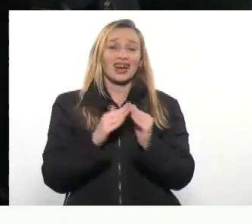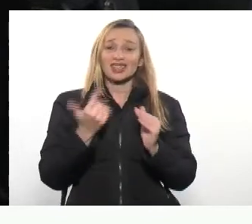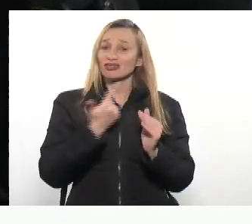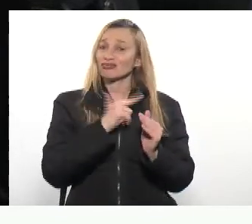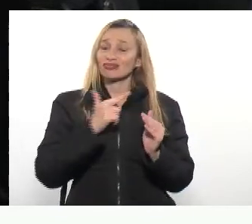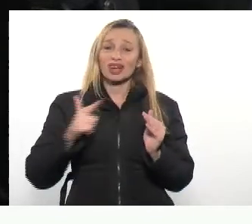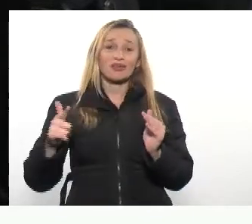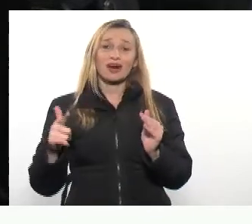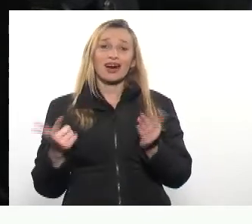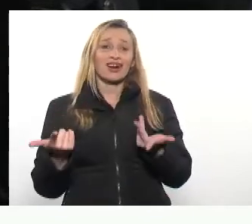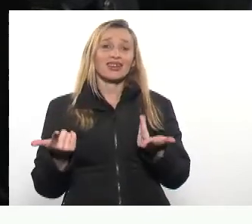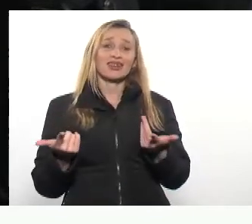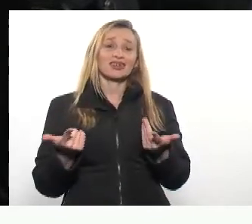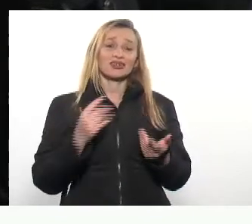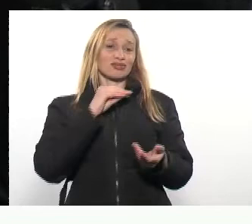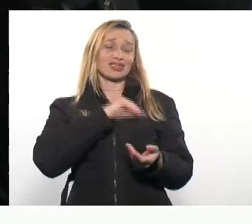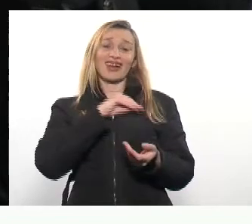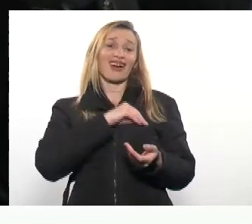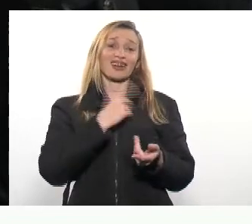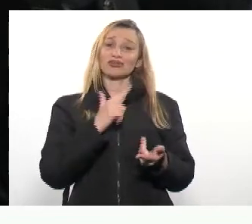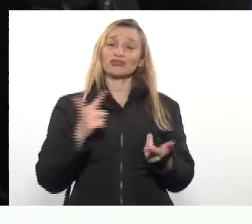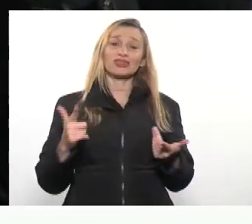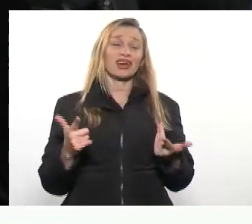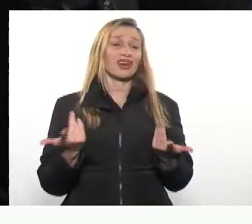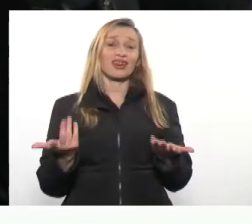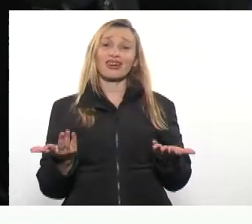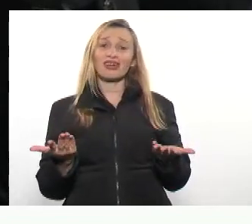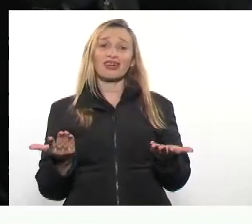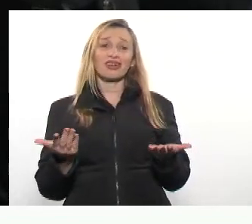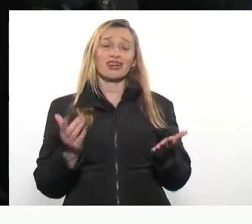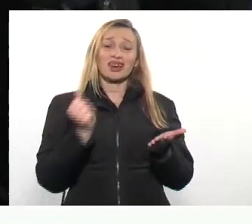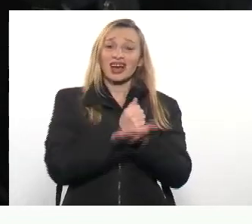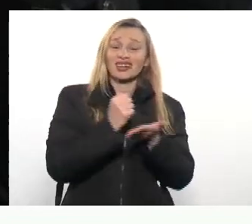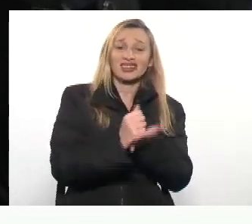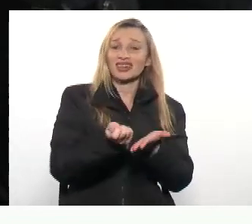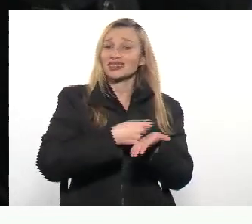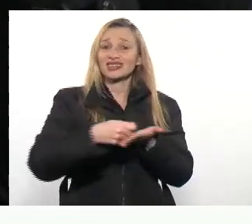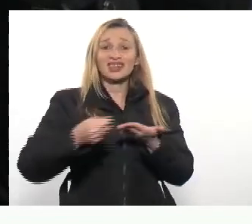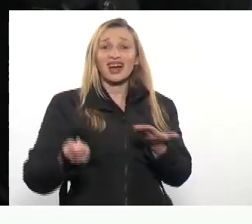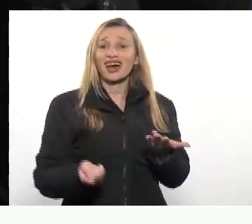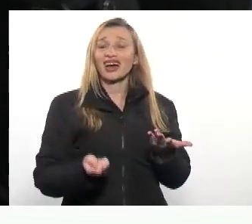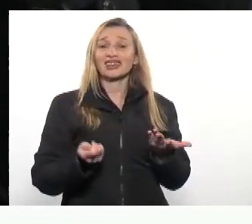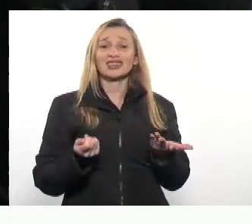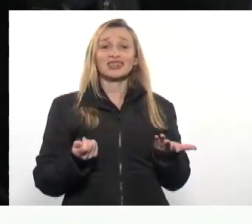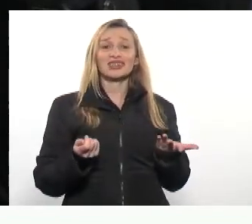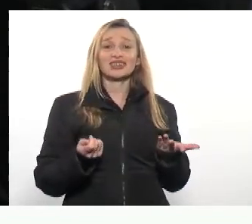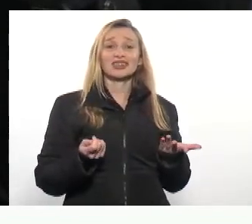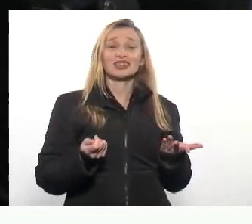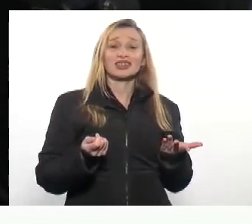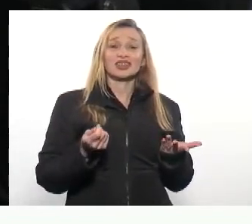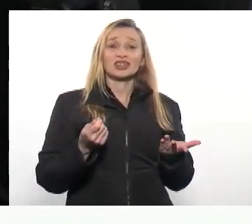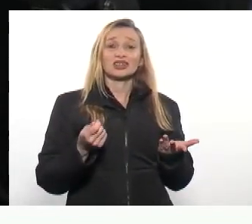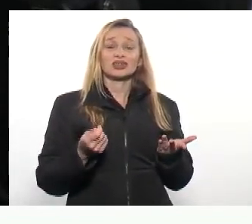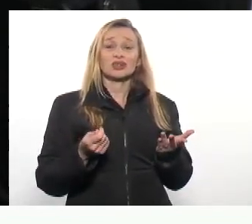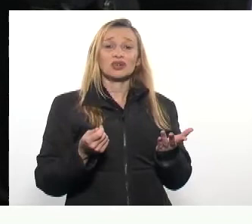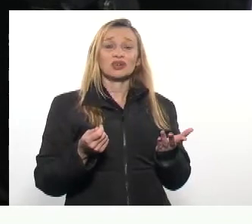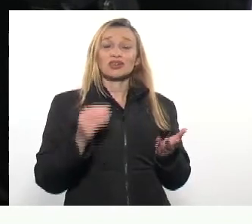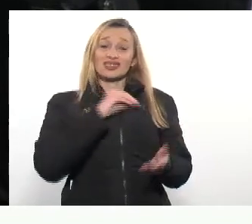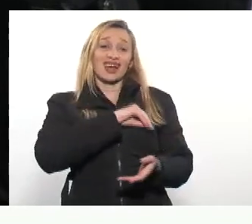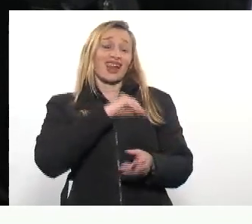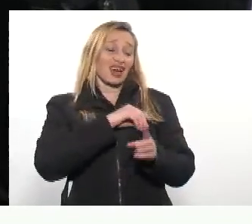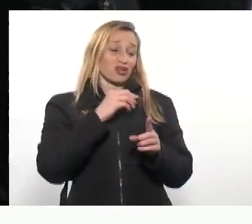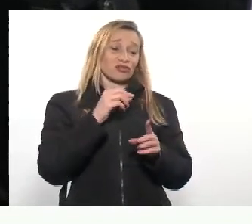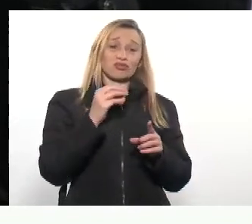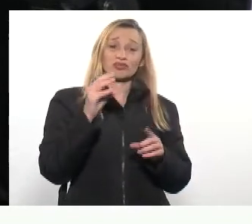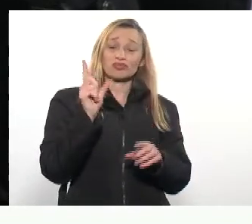renda definida, a mulher também é empregada também, eu trabalho em outro local como uma atendente de loja e é registrada com salário mínimo, na